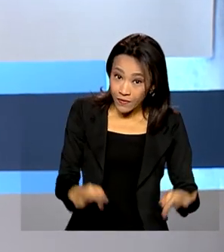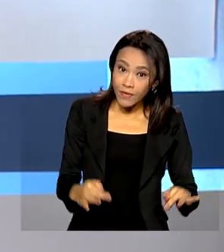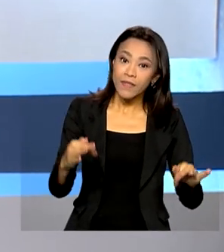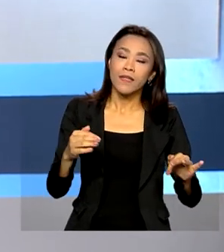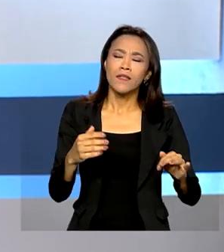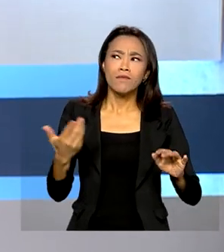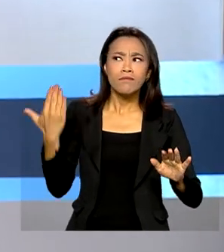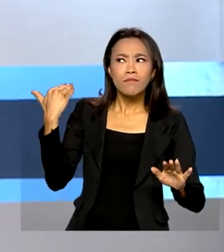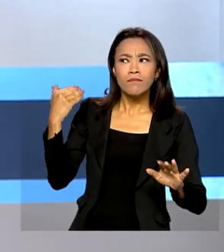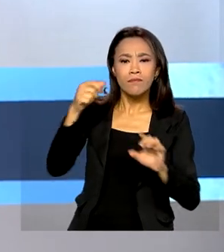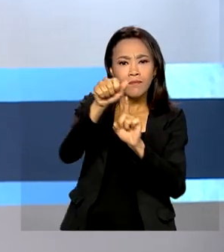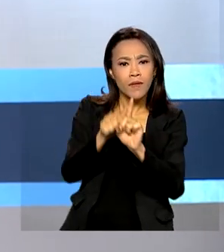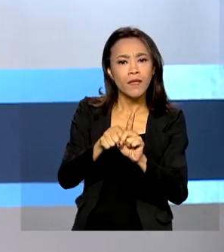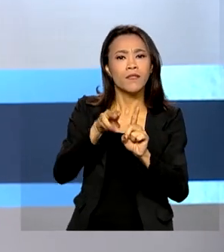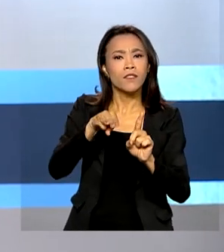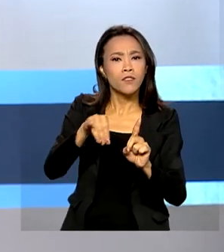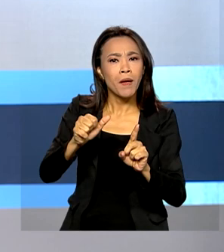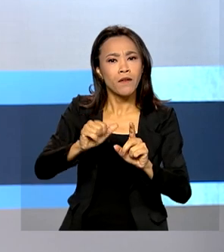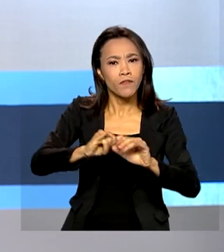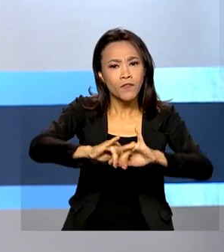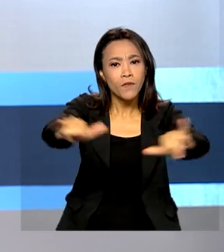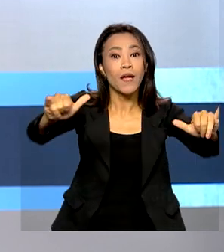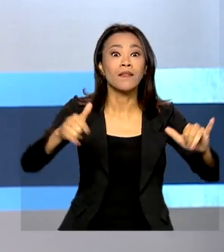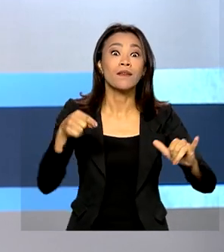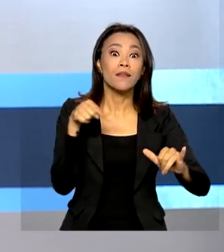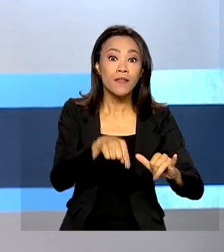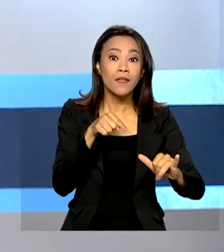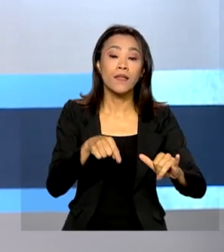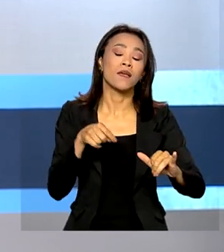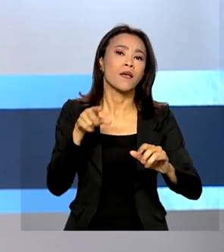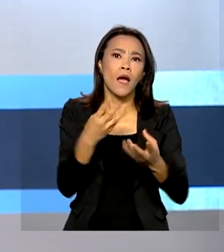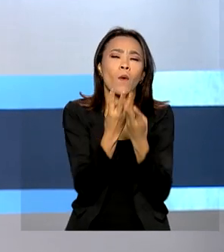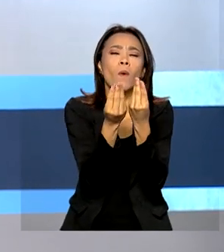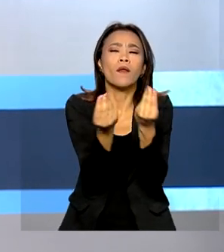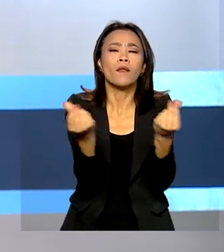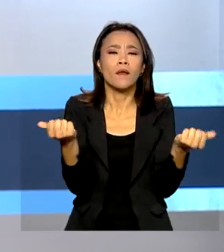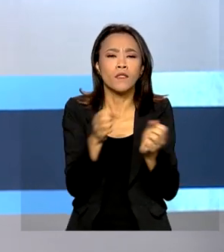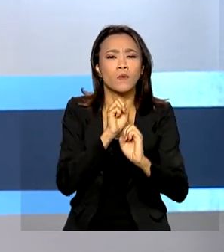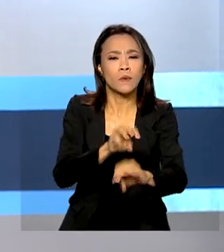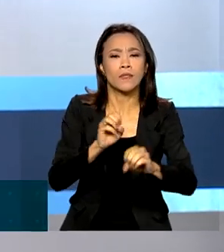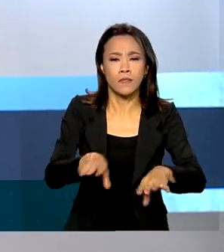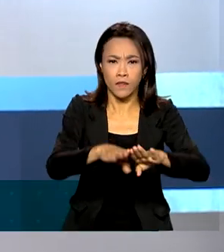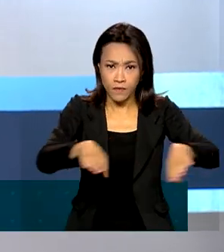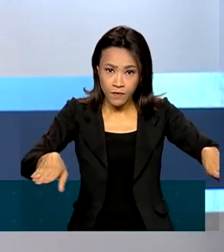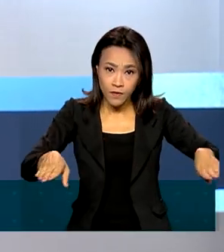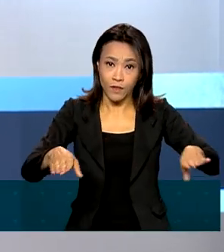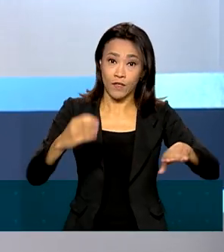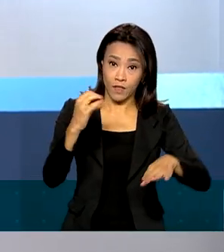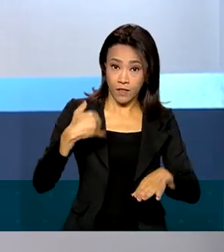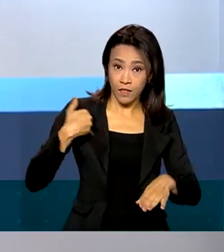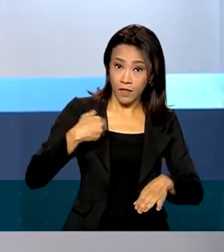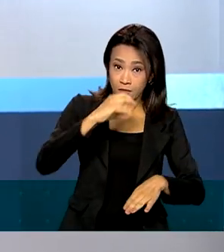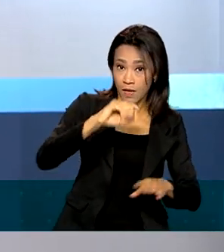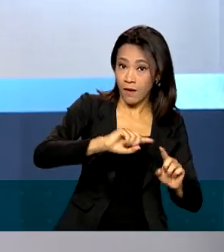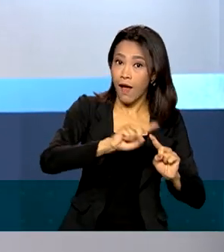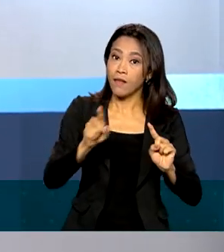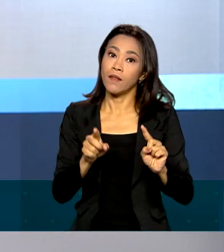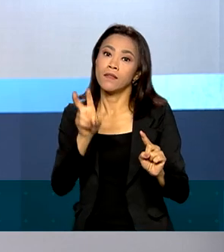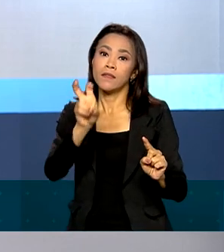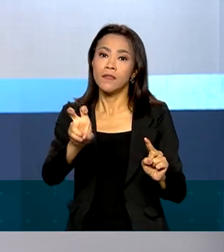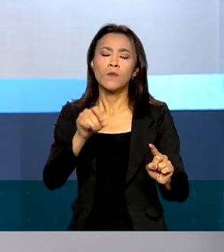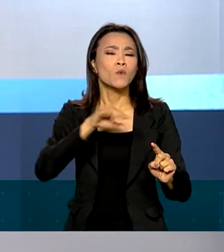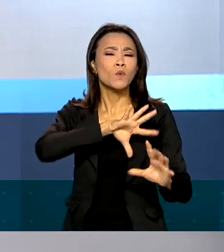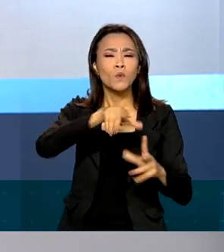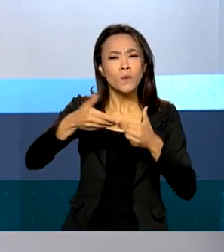iniciativas que elevem a qualidade da educação infantil de crianças de 0 a 5 anos. Tudo isso em parceria entre União,